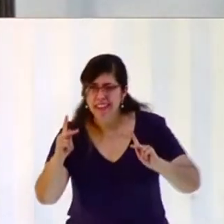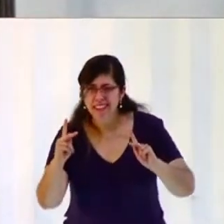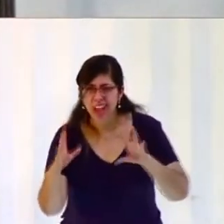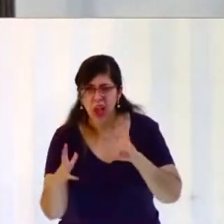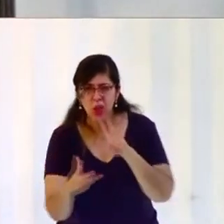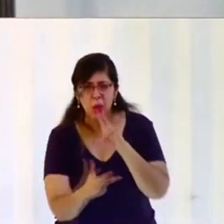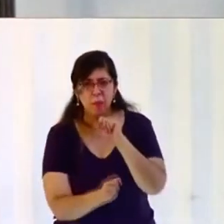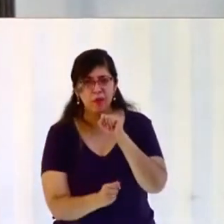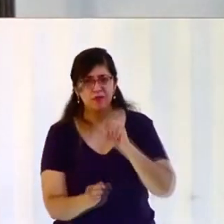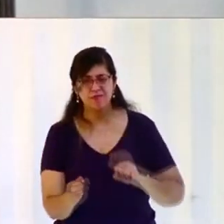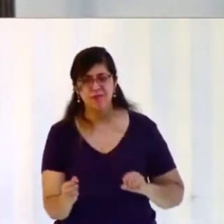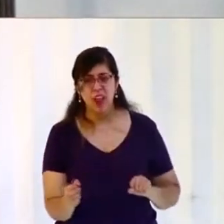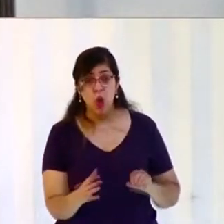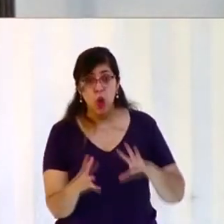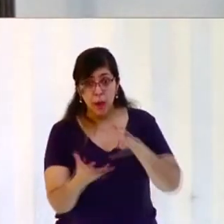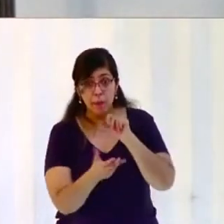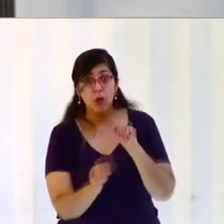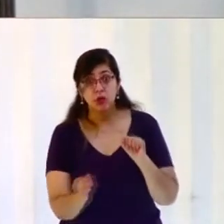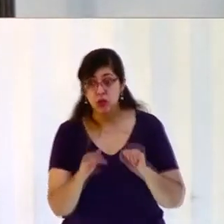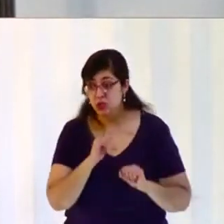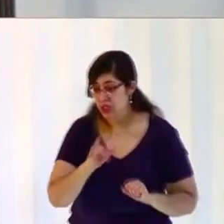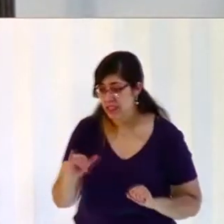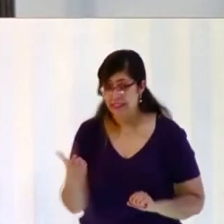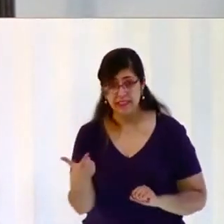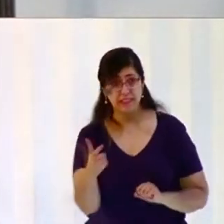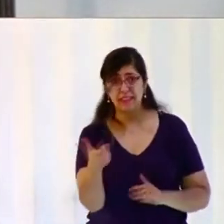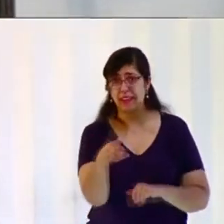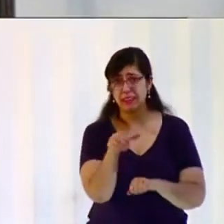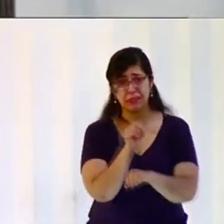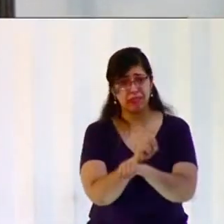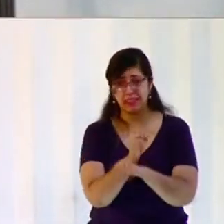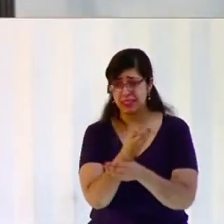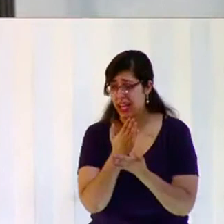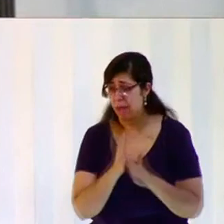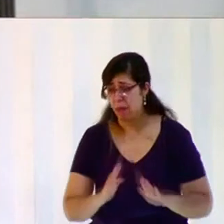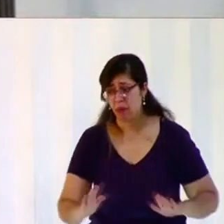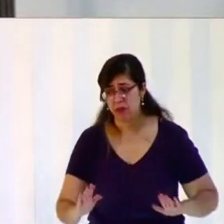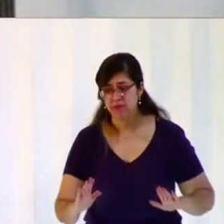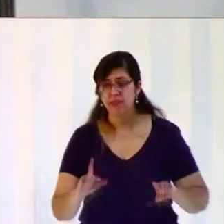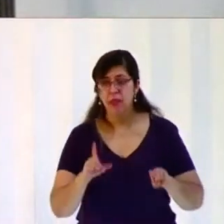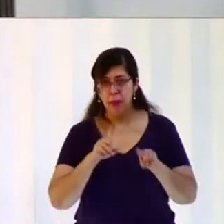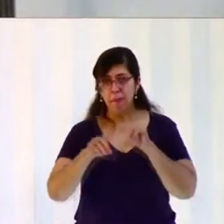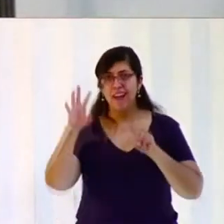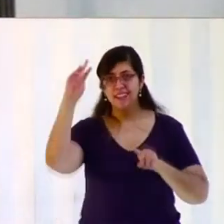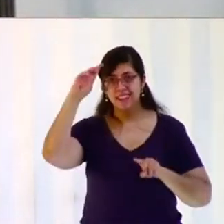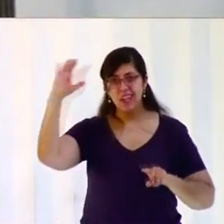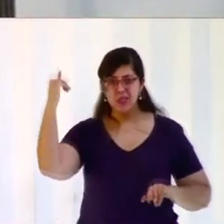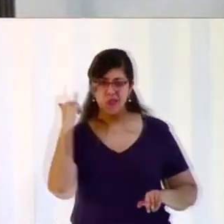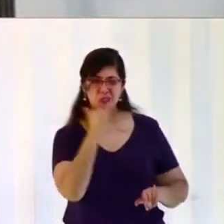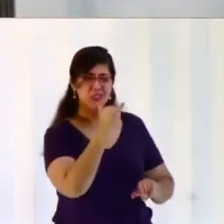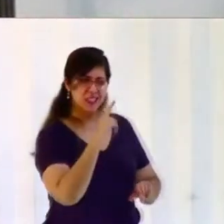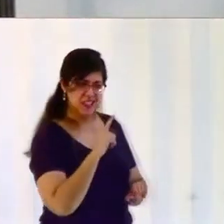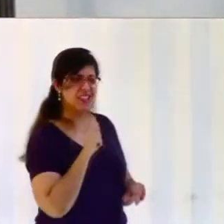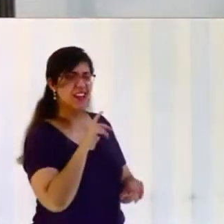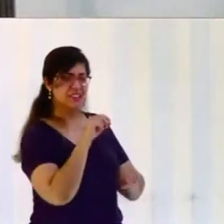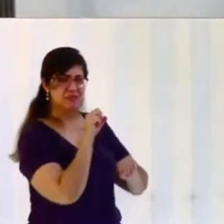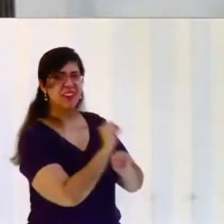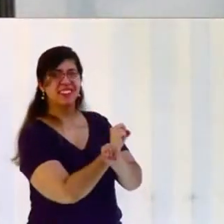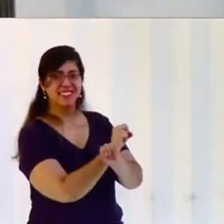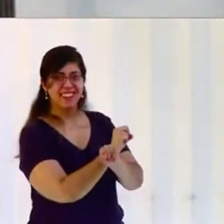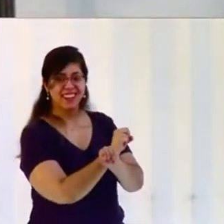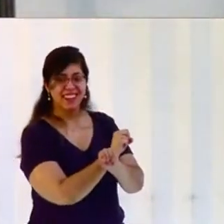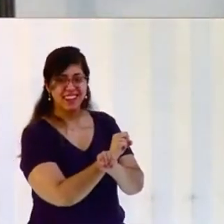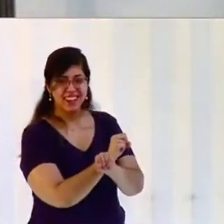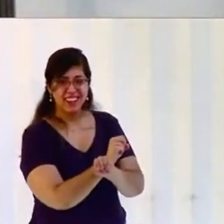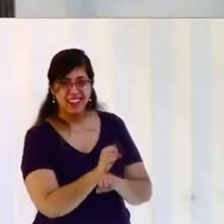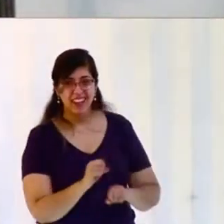há esperança. E a esperança não está no homem, a esperança está no Criador do homem. Então, quando o texto fala